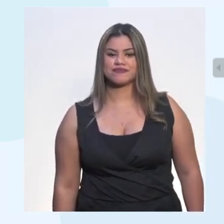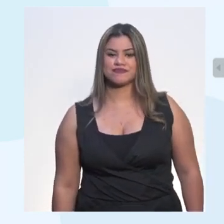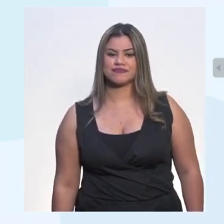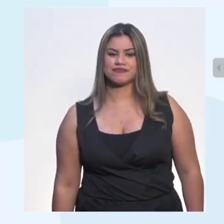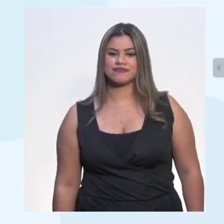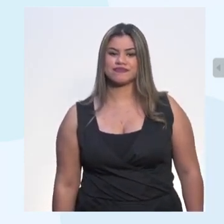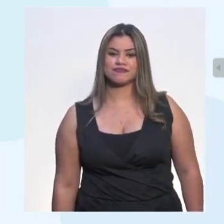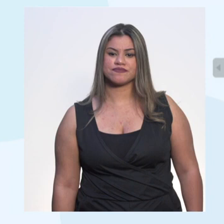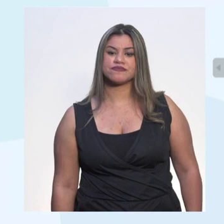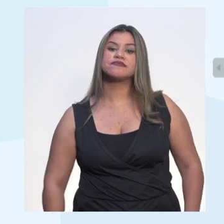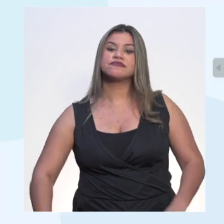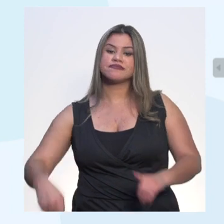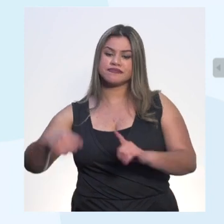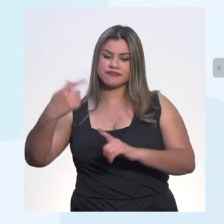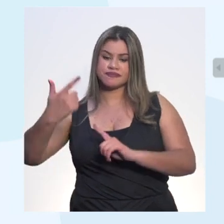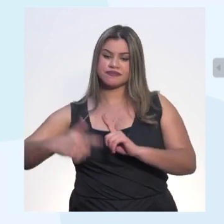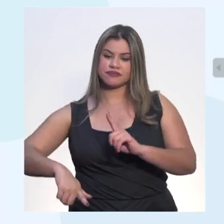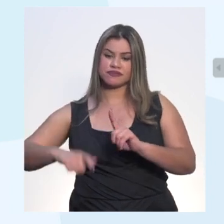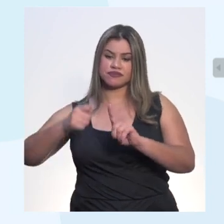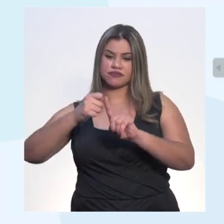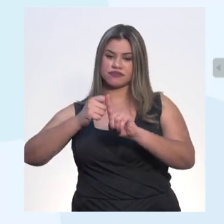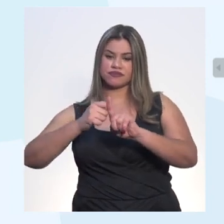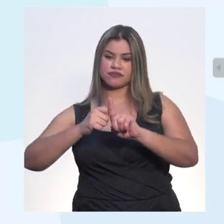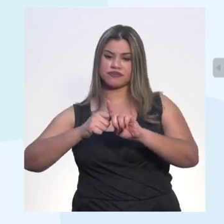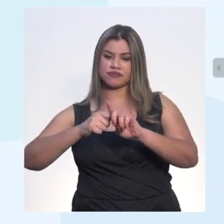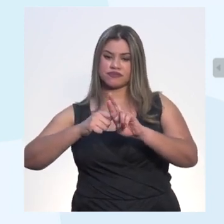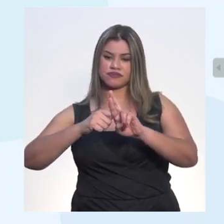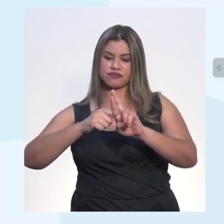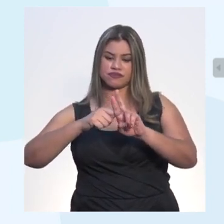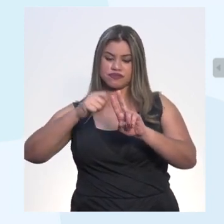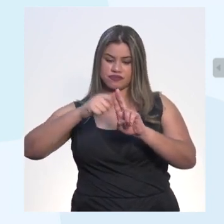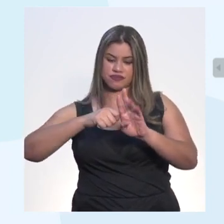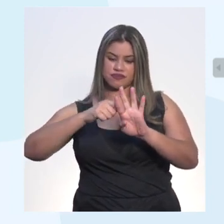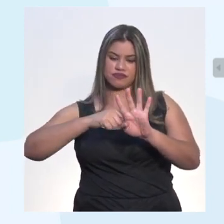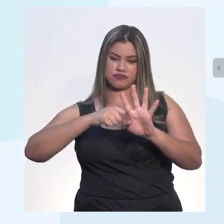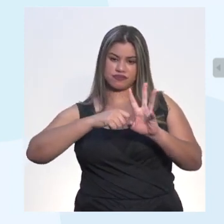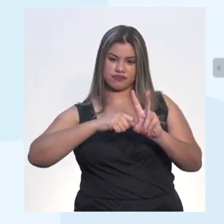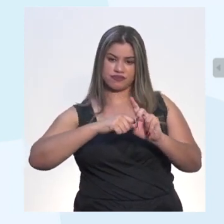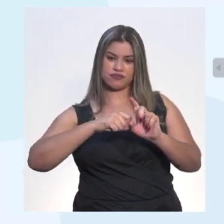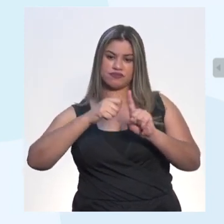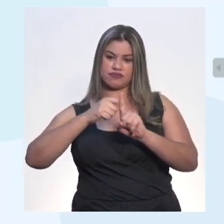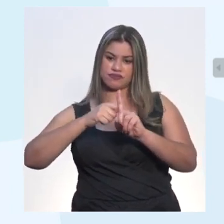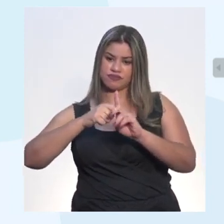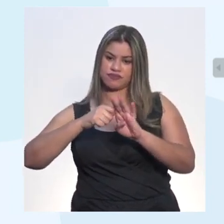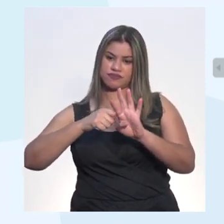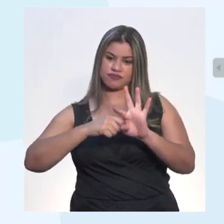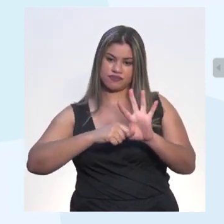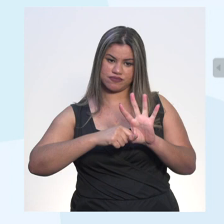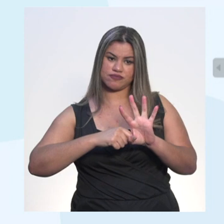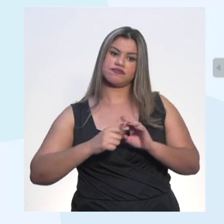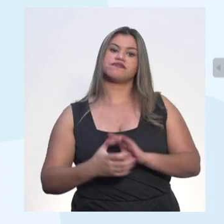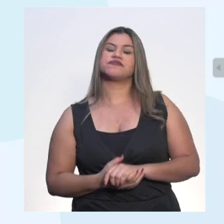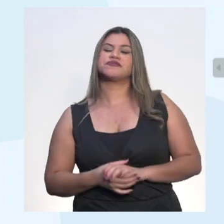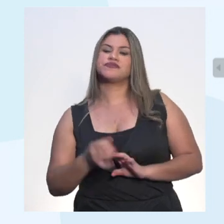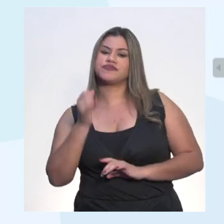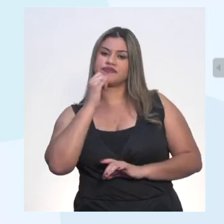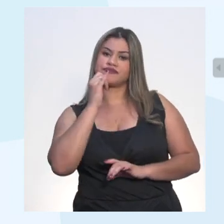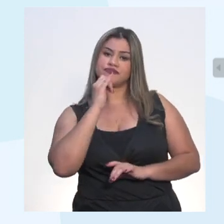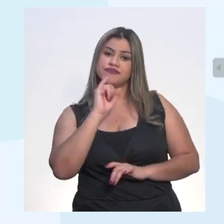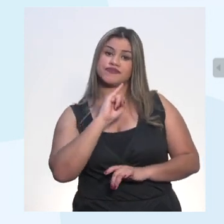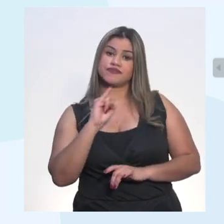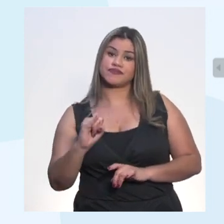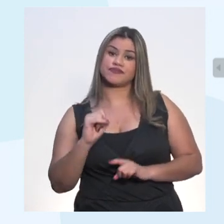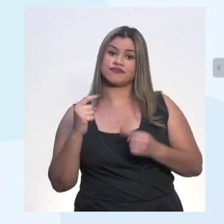Então, ao mês. Se eu quisesse falar em ao ano, por exemplo, eu